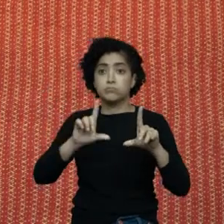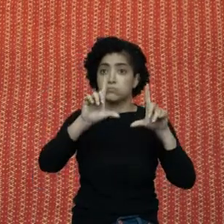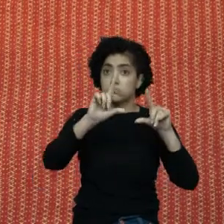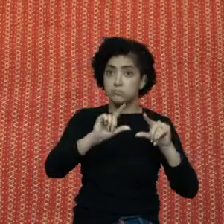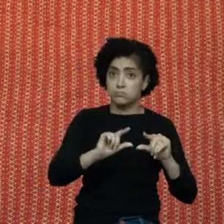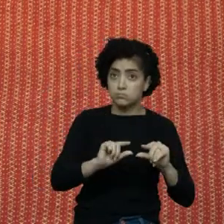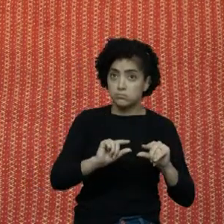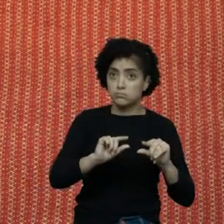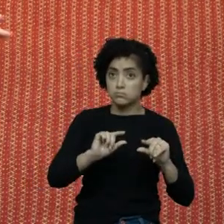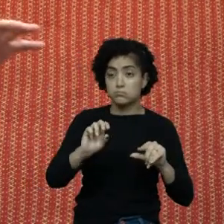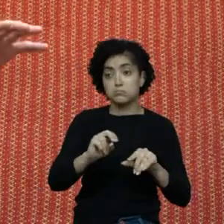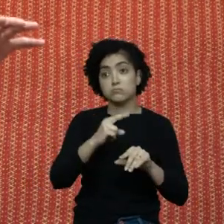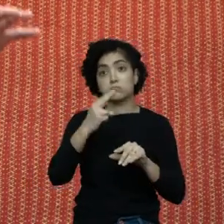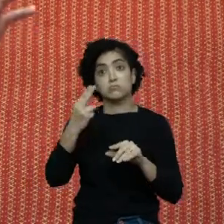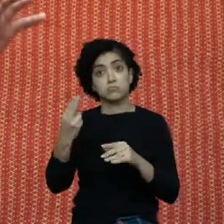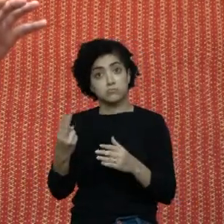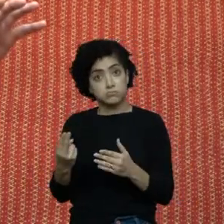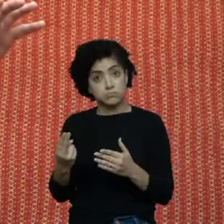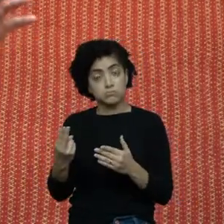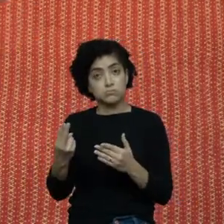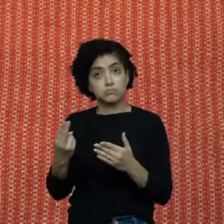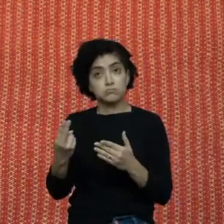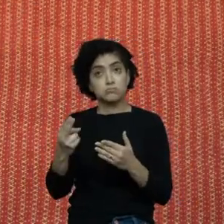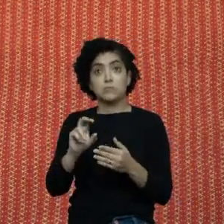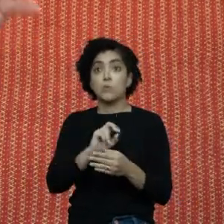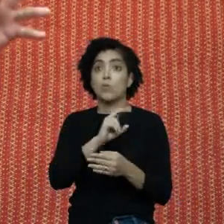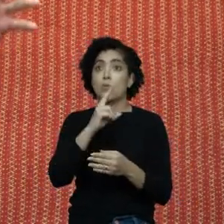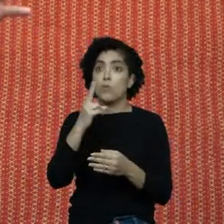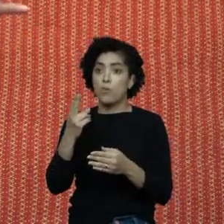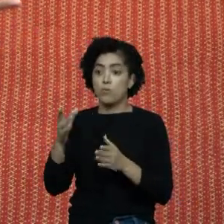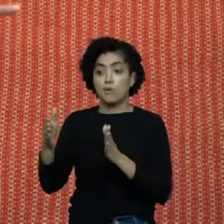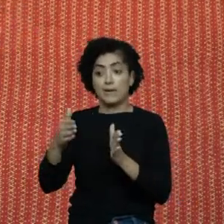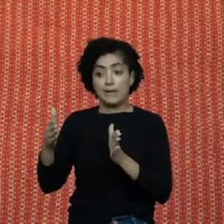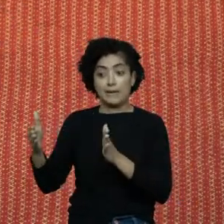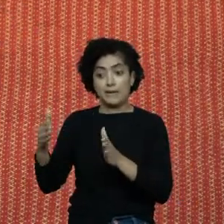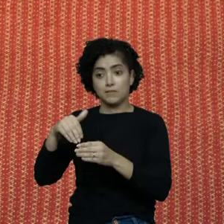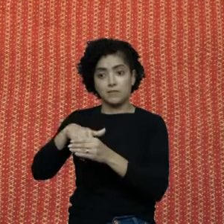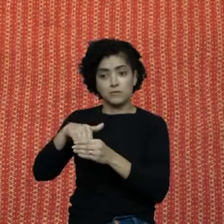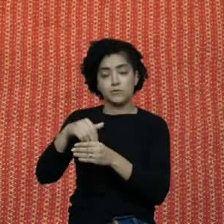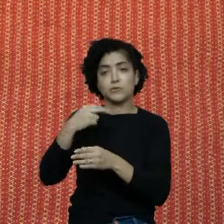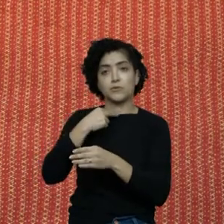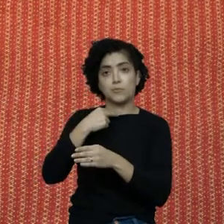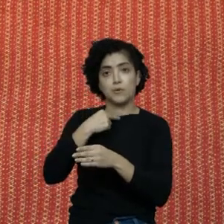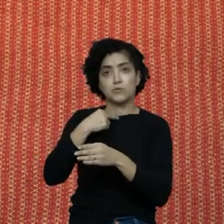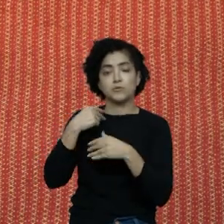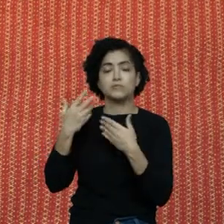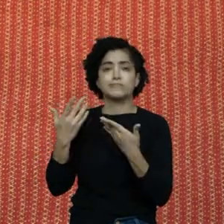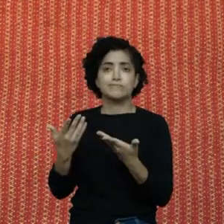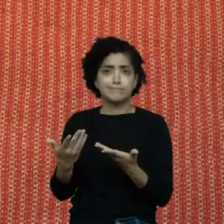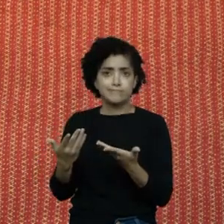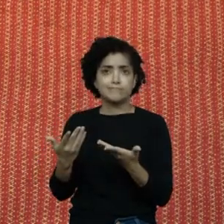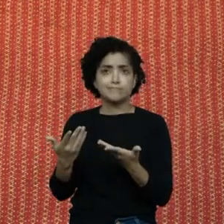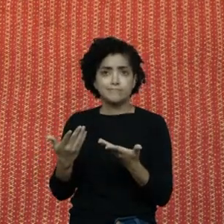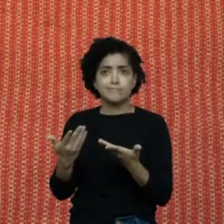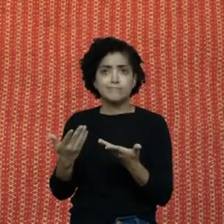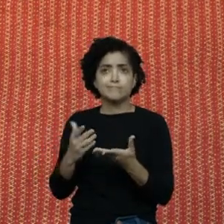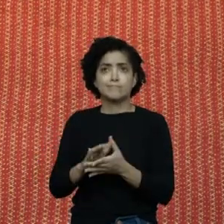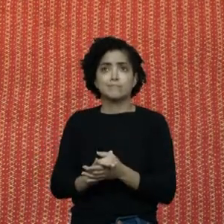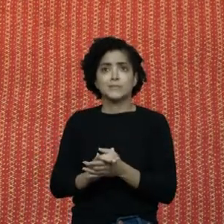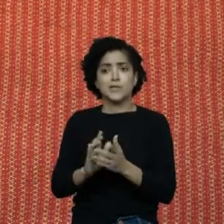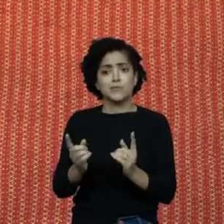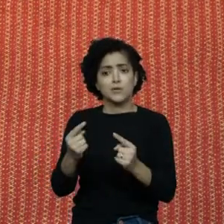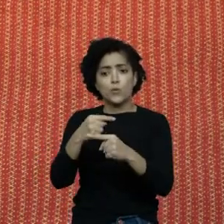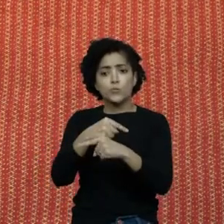impostos ou ou é a eleitoral não pode assim posso porque se não é pura contradição